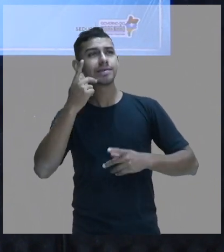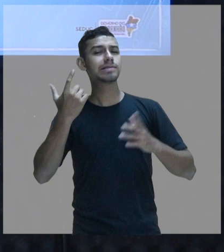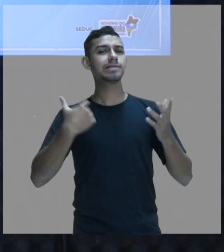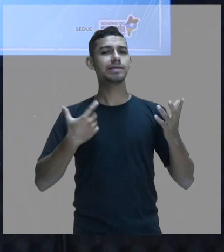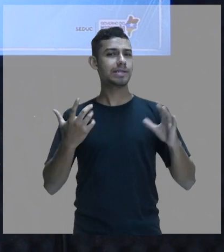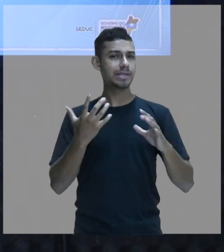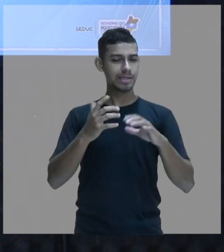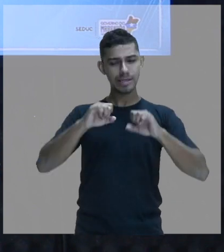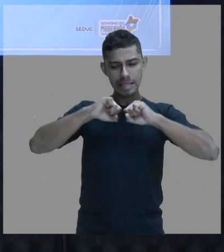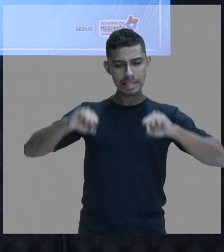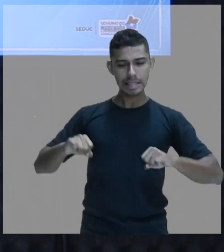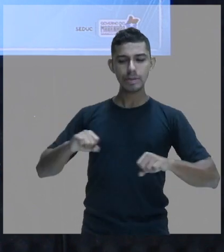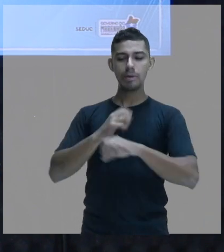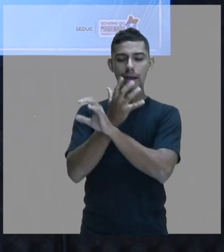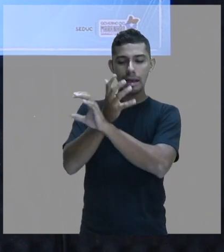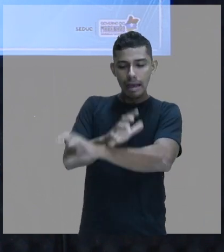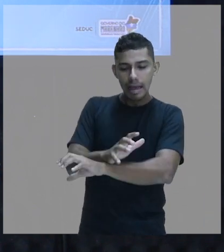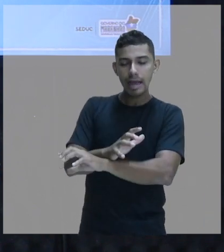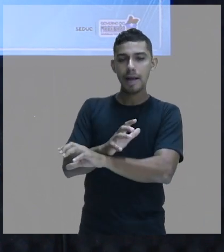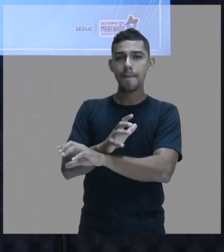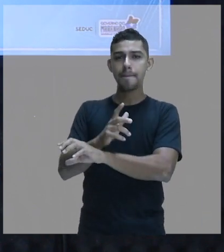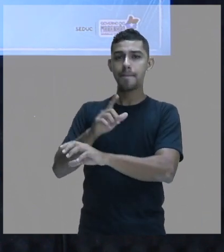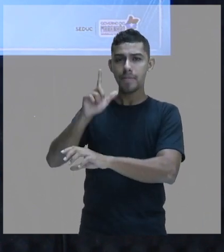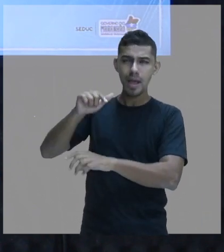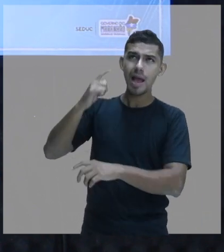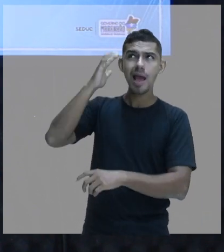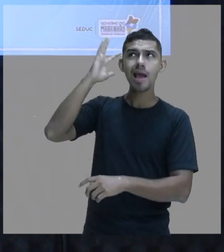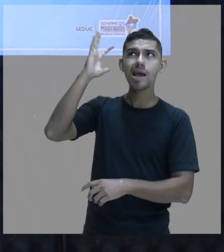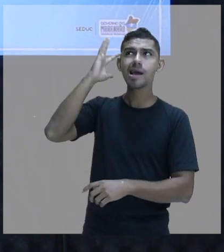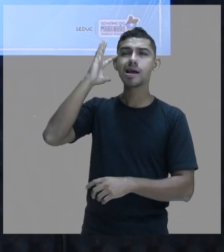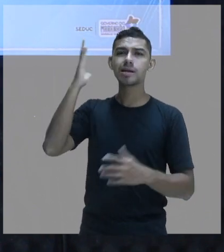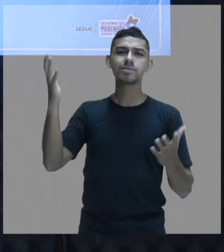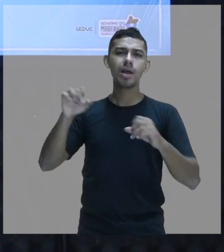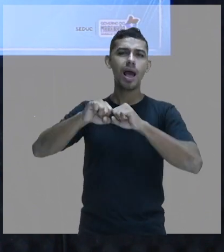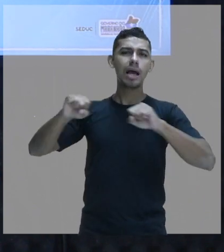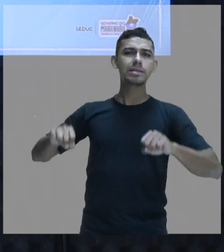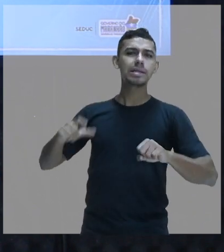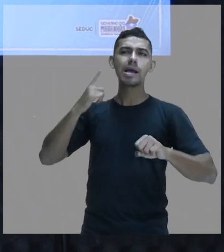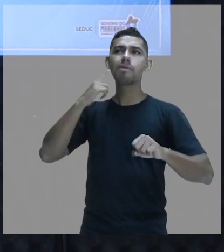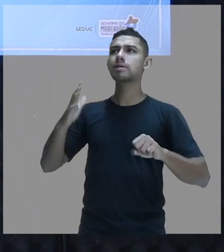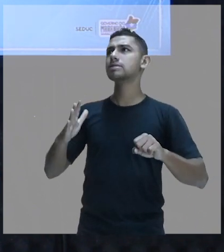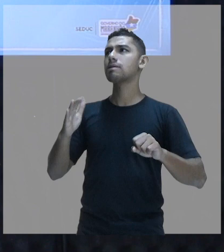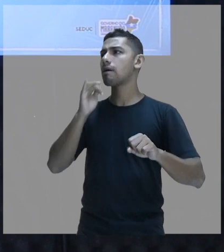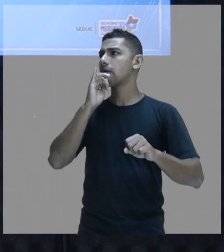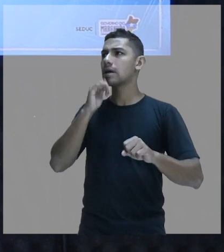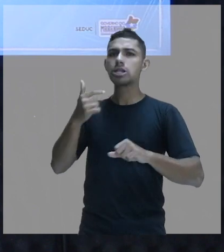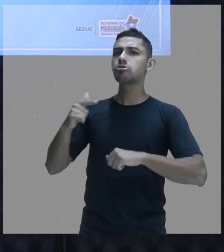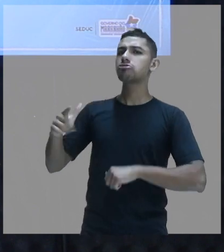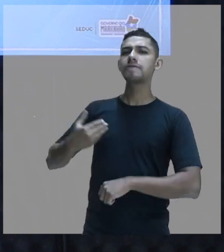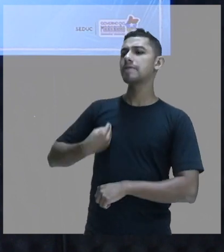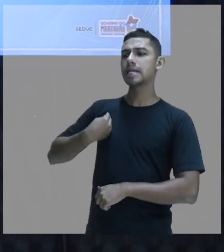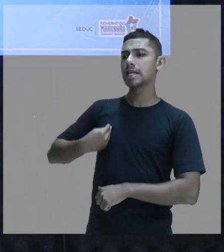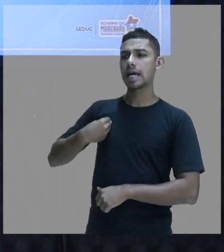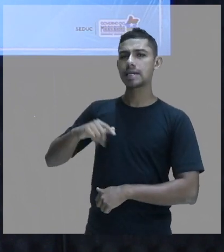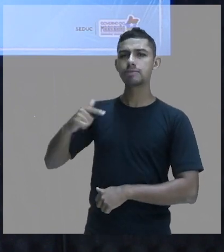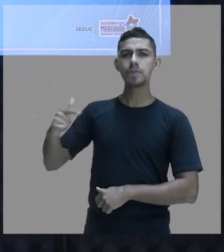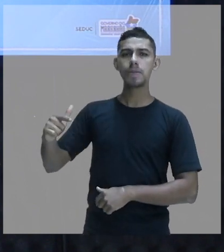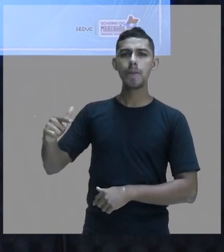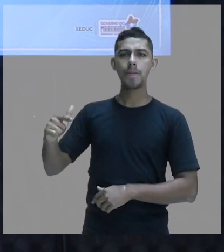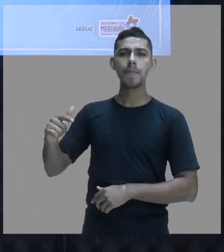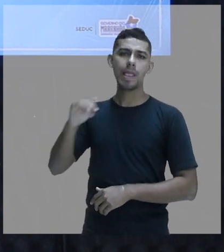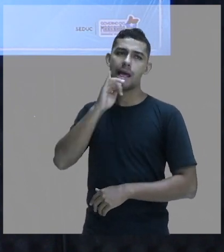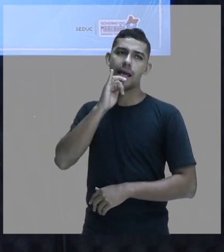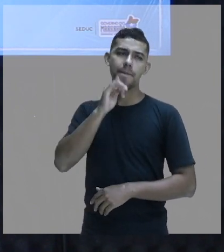nós falamos em osso, nós imaginamos que é um sistema morto, um sistema que não tem vida. Porque, geralmente, a gente acaba que assistindo